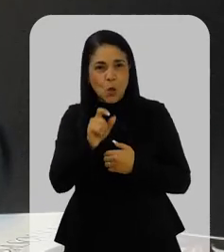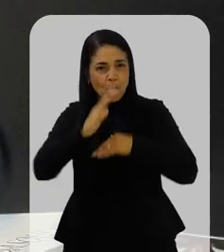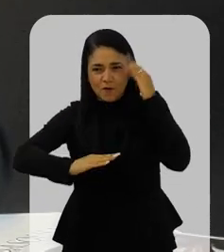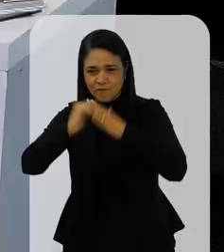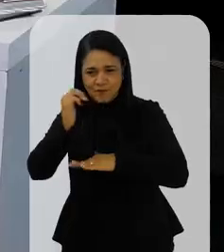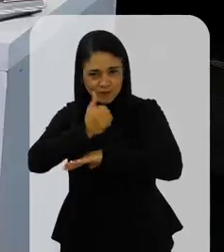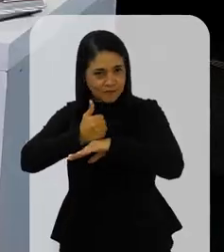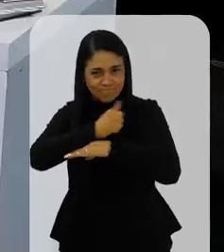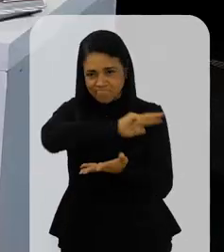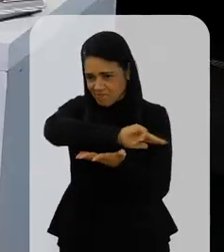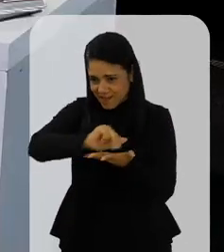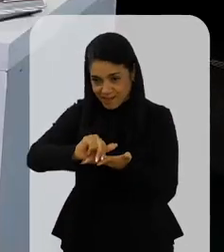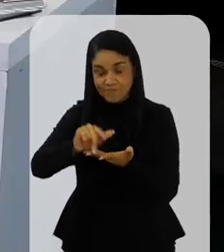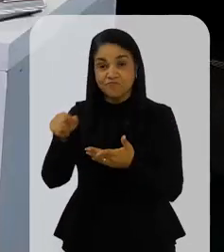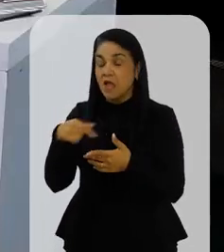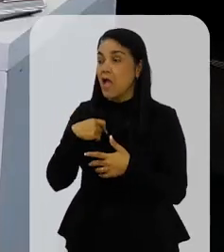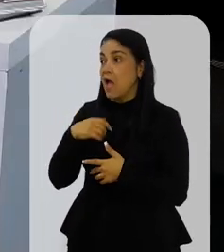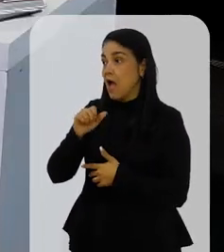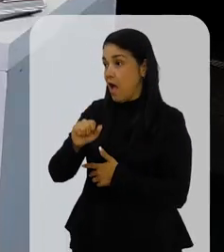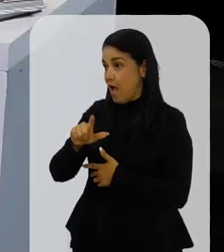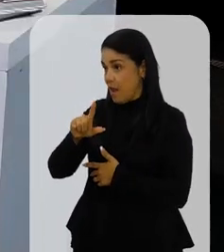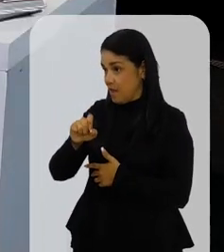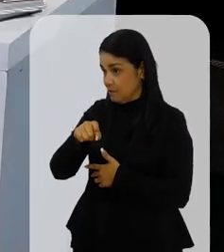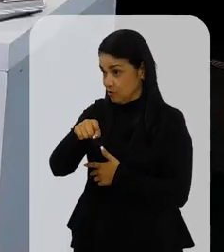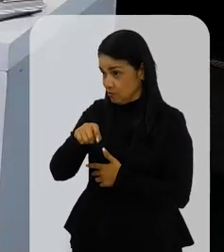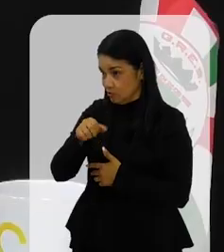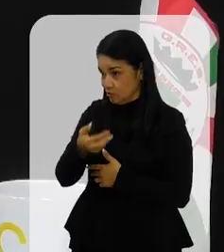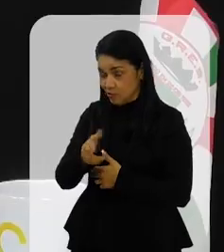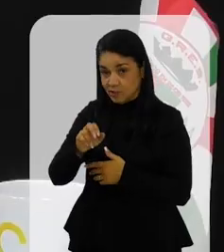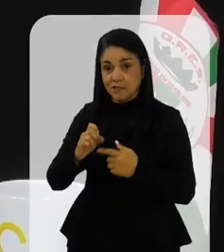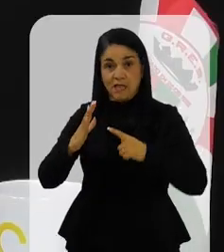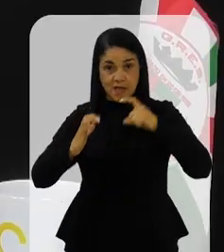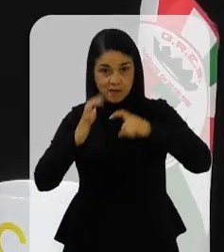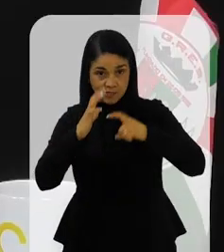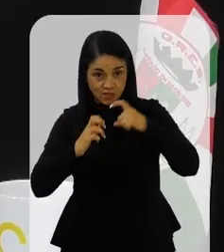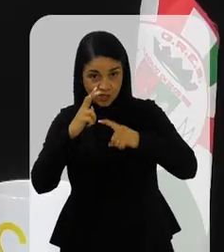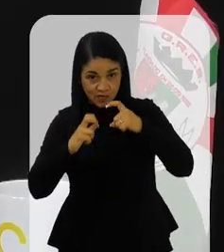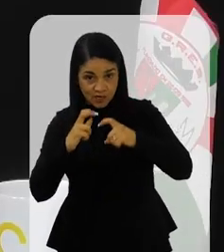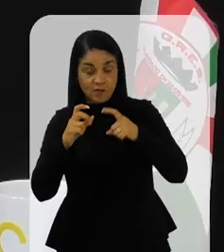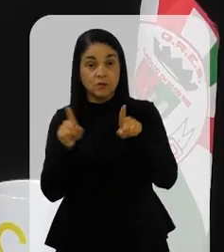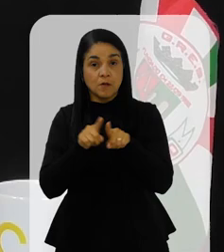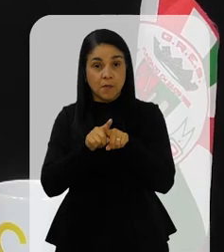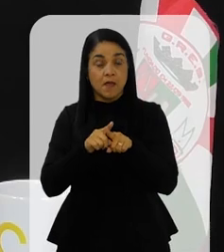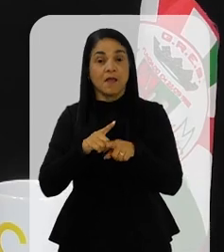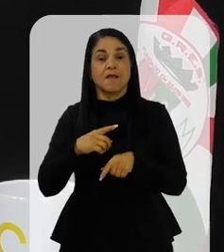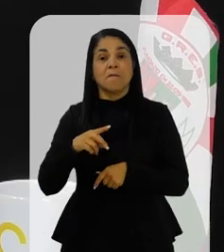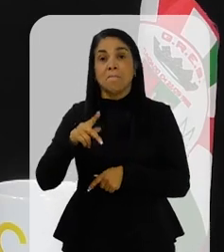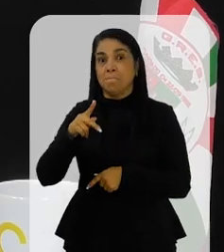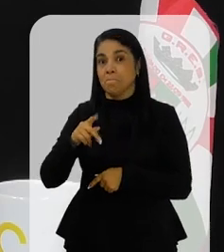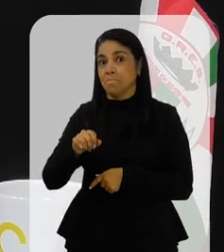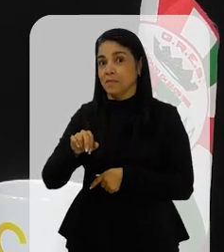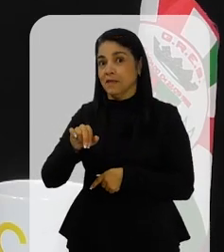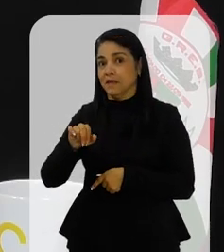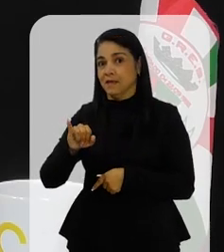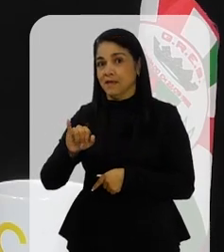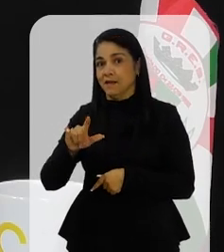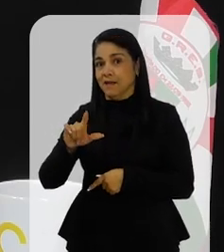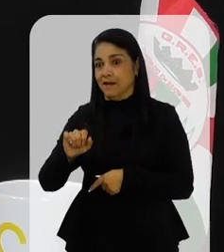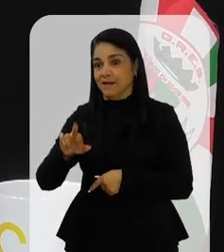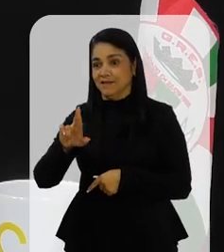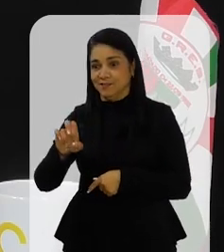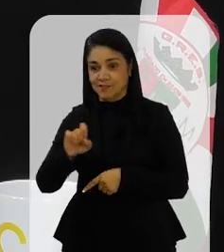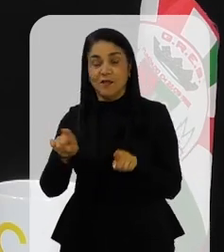decoradores. Alexandre, eu não fiz comissão de frente, não só na Grande Rio com o Alexandre, como eu fiz Caprichosos também, no especial com